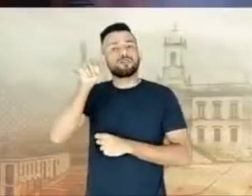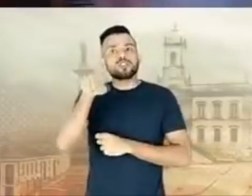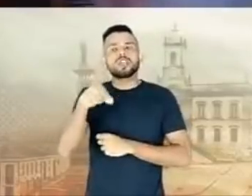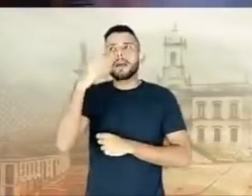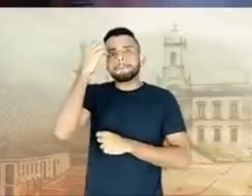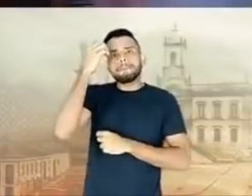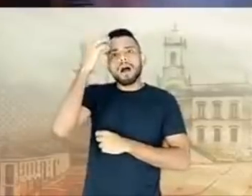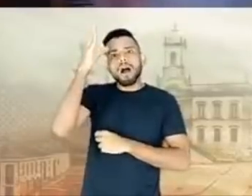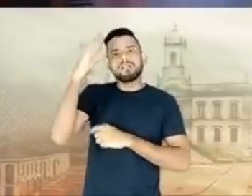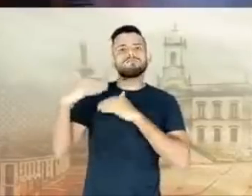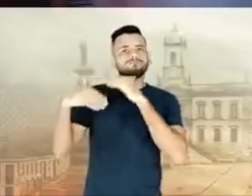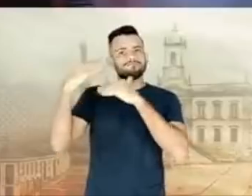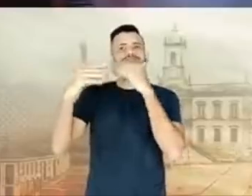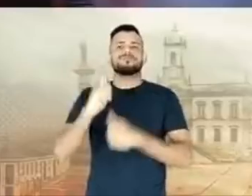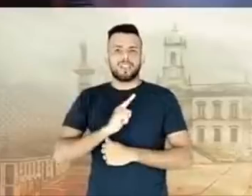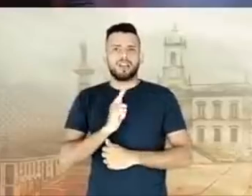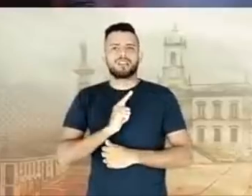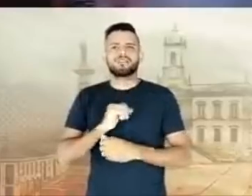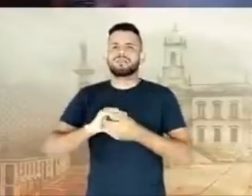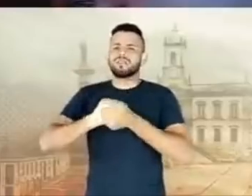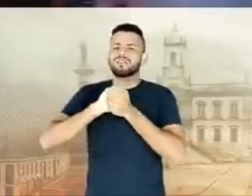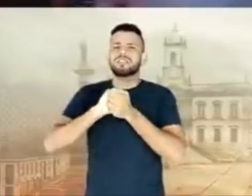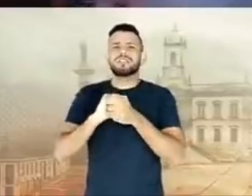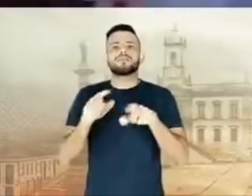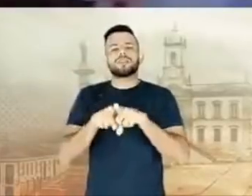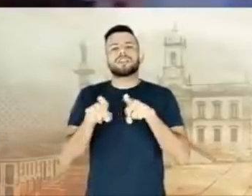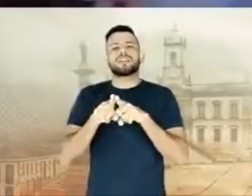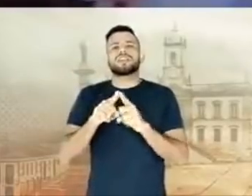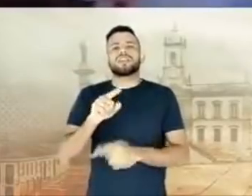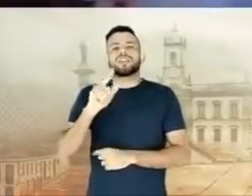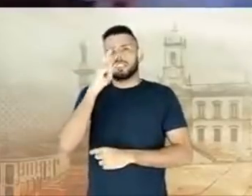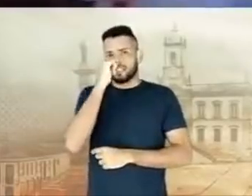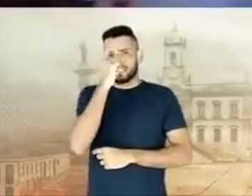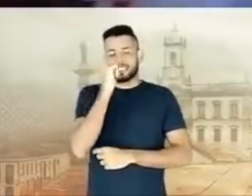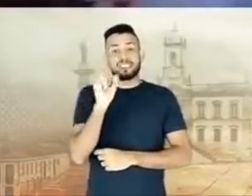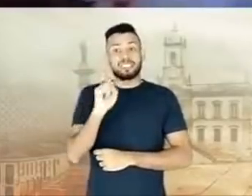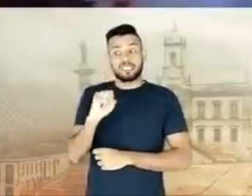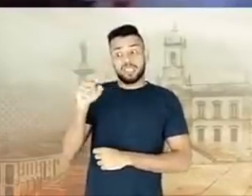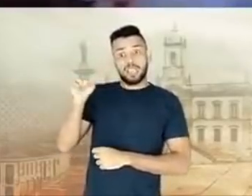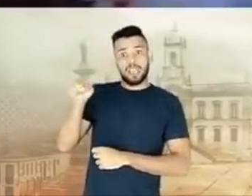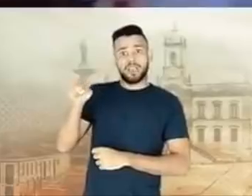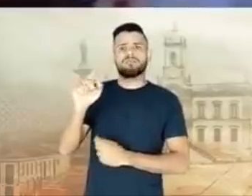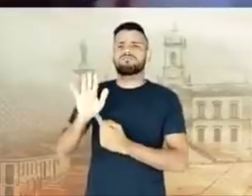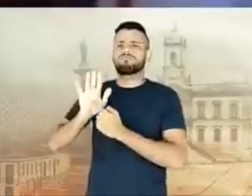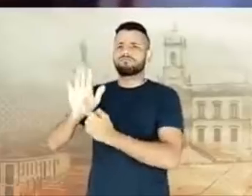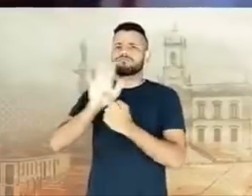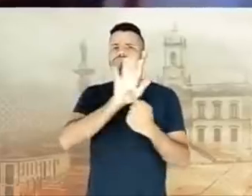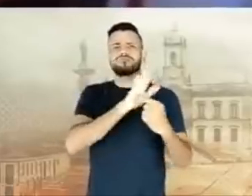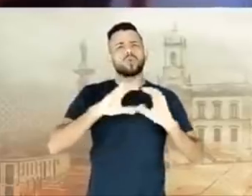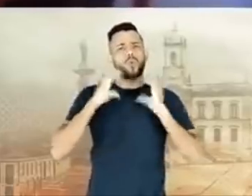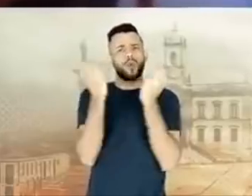Quero cumprimentar a nossa querida Gleida Andrade, que, se continuar fazendo a apresentação dos congressos do PT,